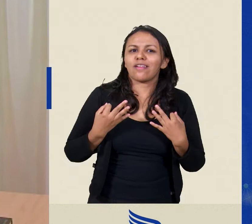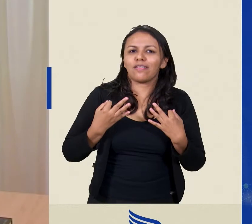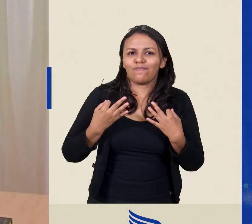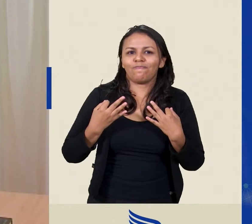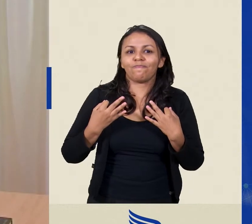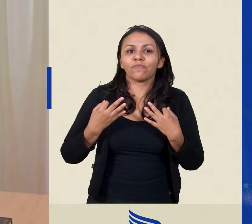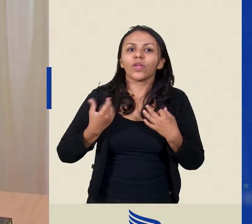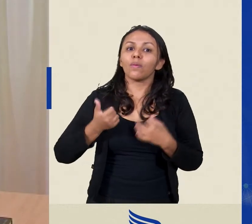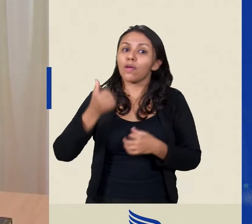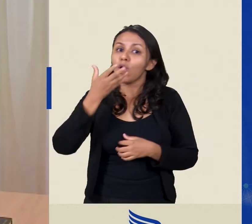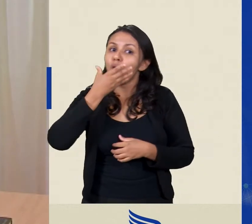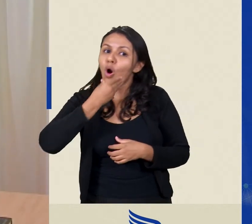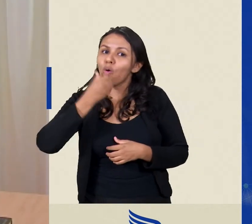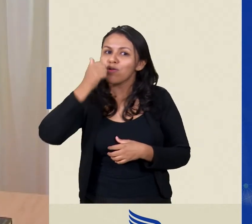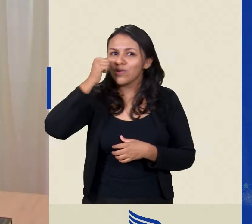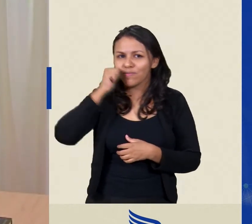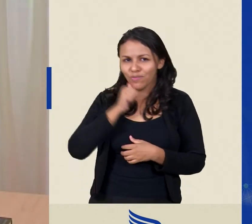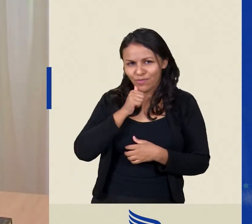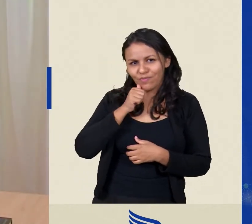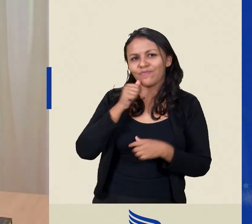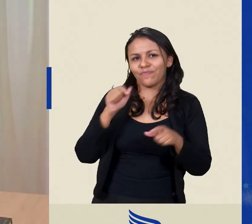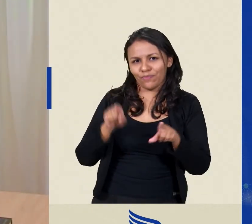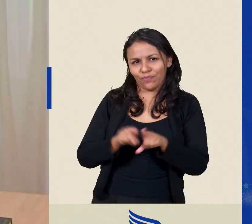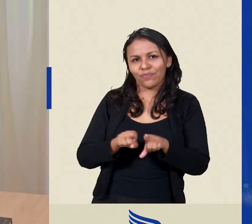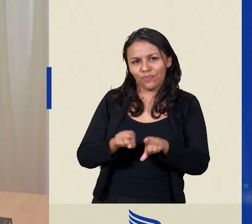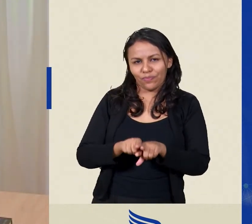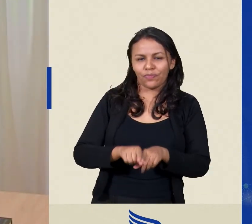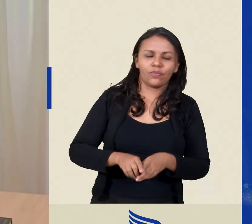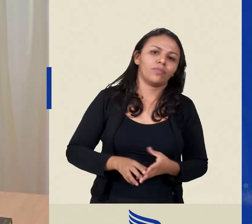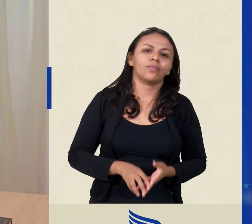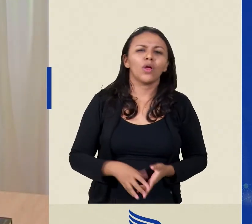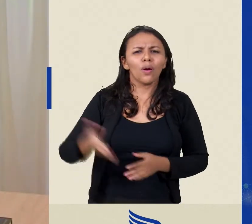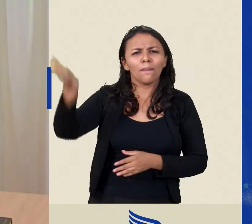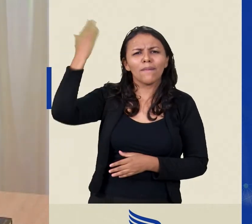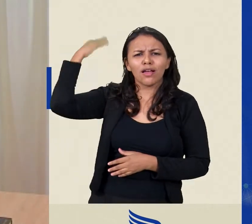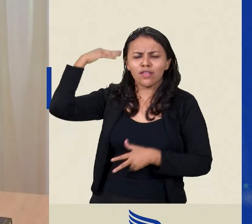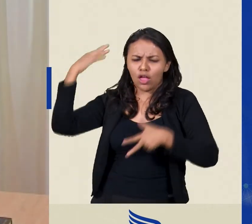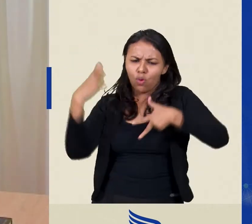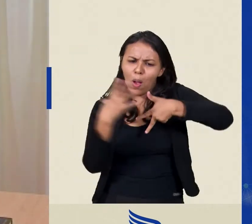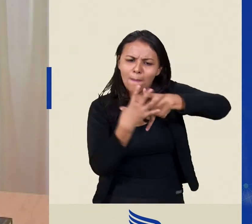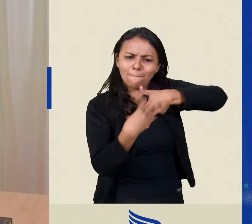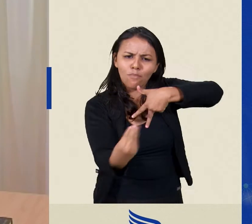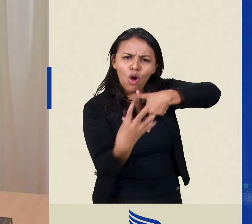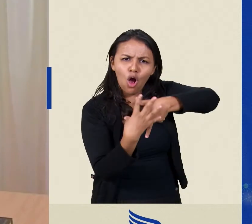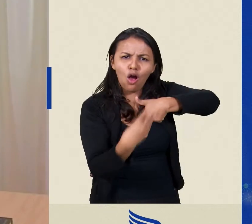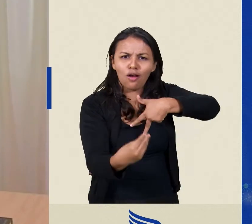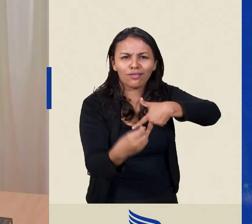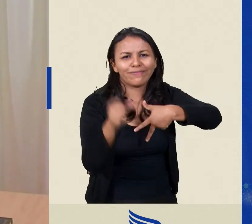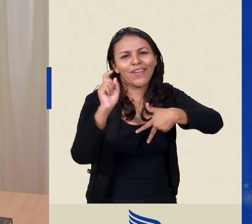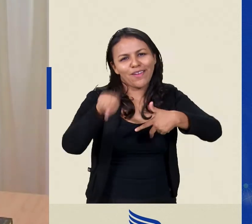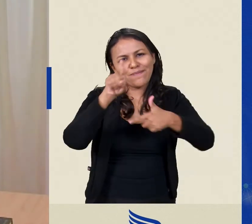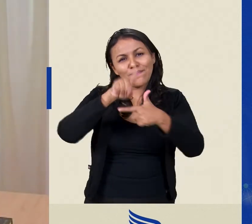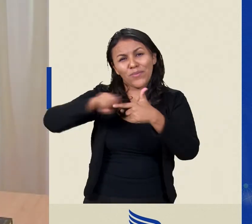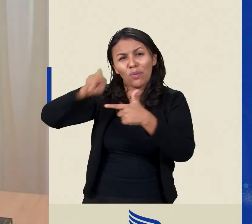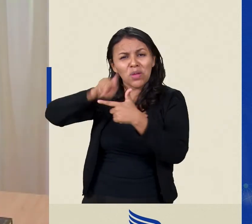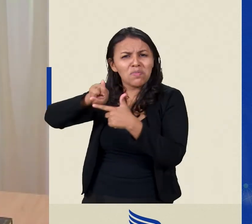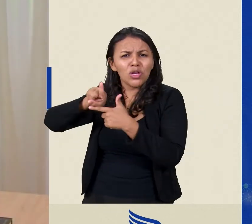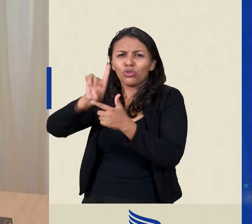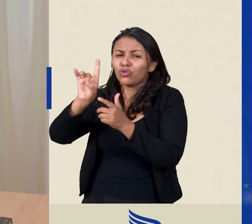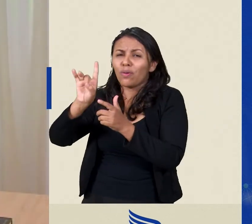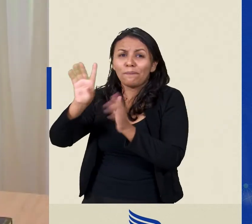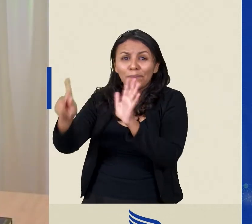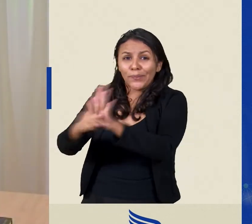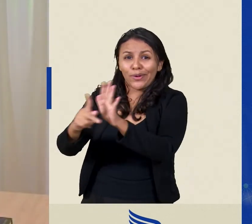mulheres. Apesar de em tempos passados a moda ser geralmente problema relacionado às